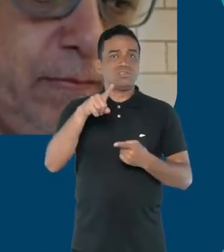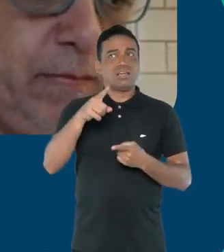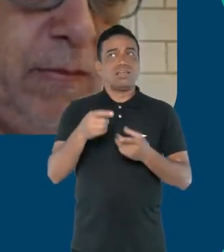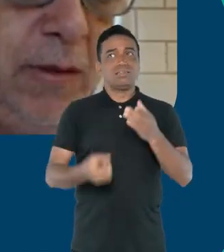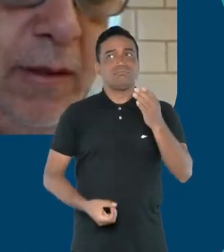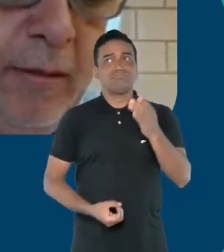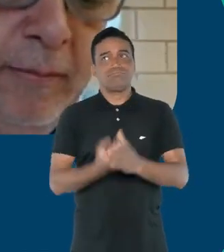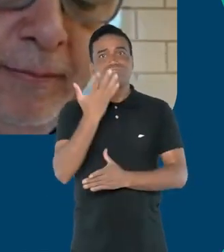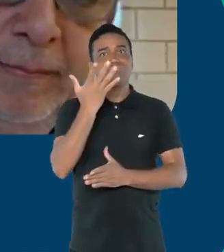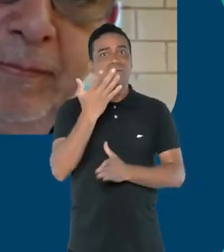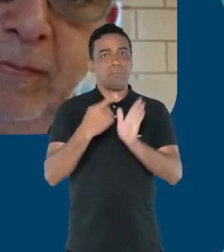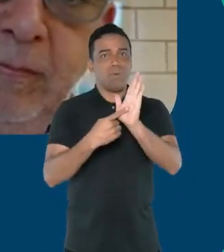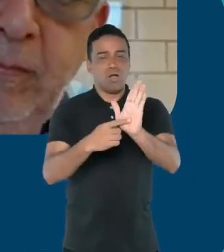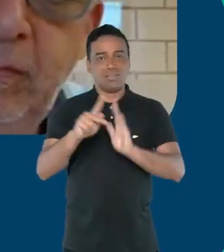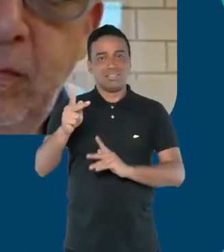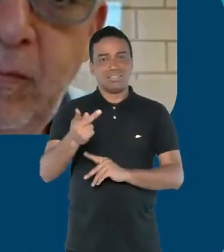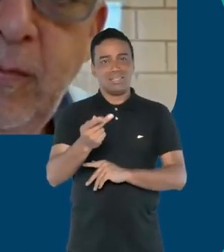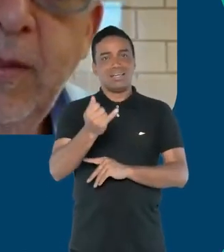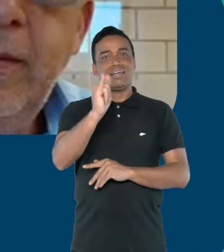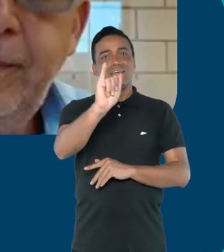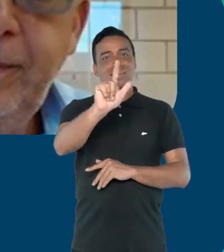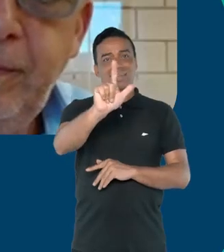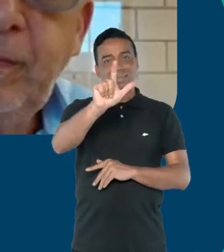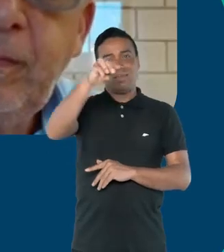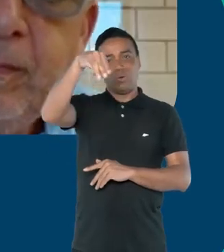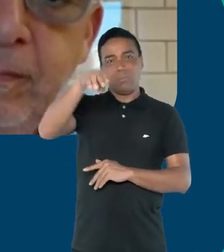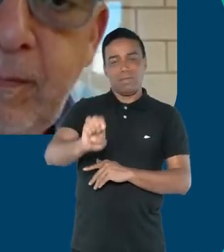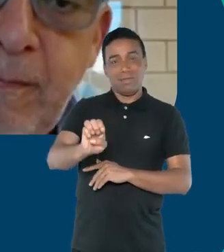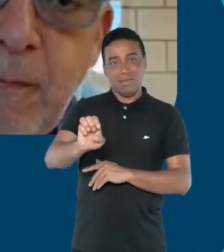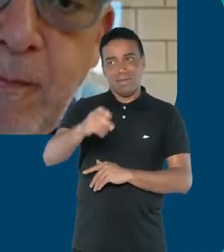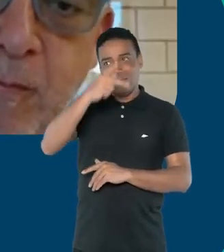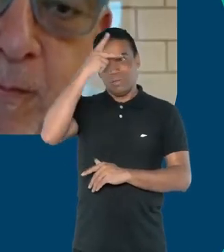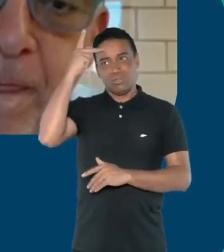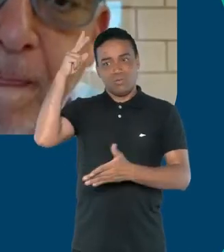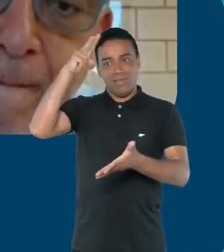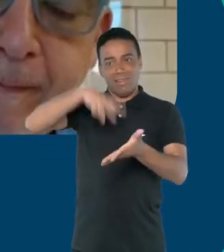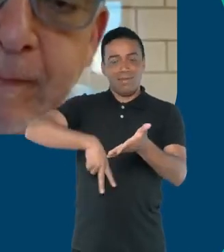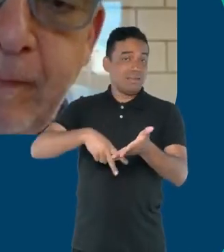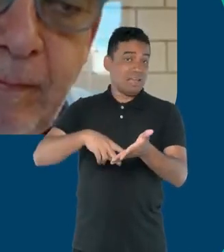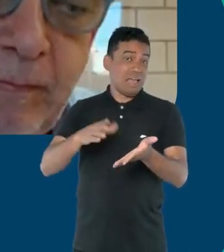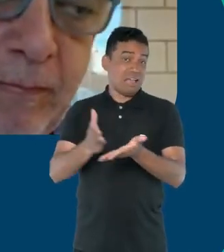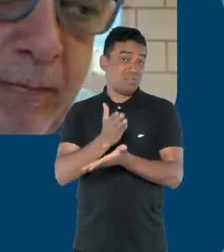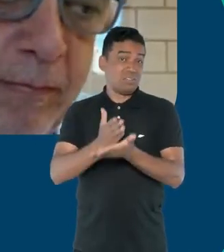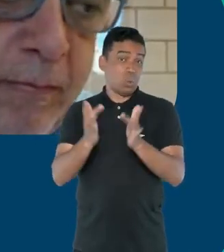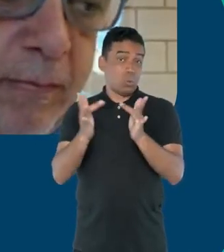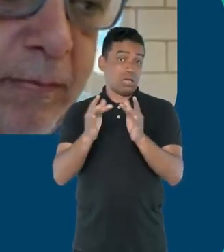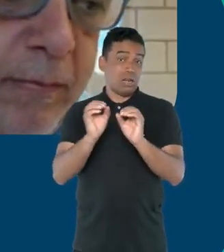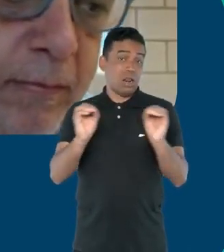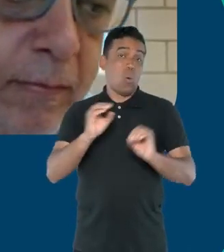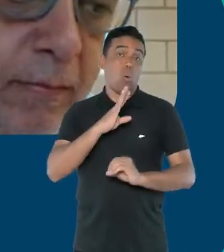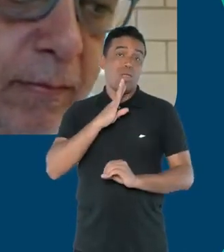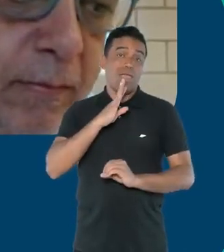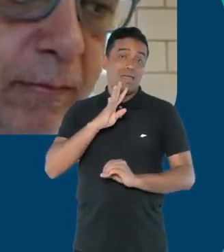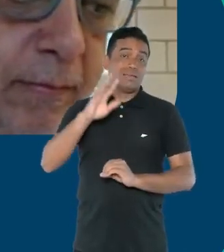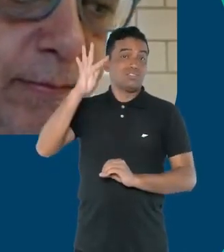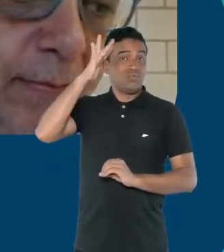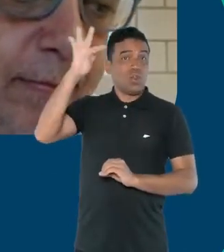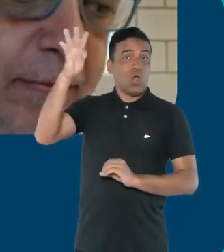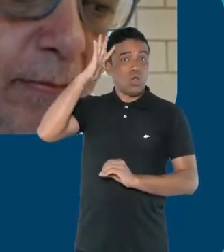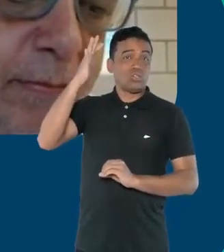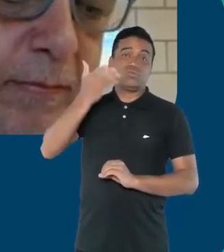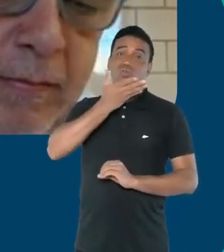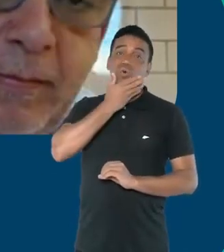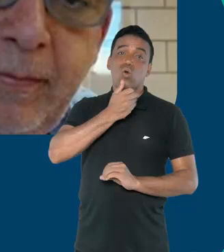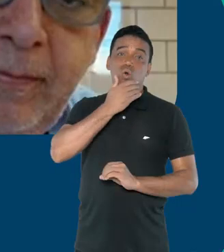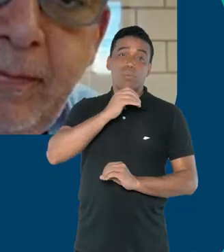constrói essa figura do Hume para o leitor, né? Acho que tanto para o leitor que talvez não tenha tido nenhum contato com o filósofo, quanto